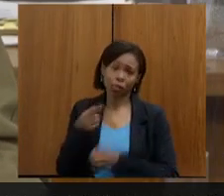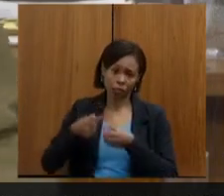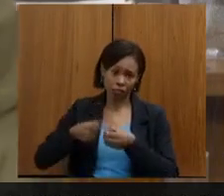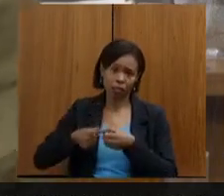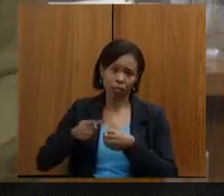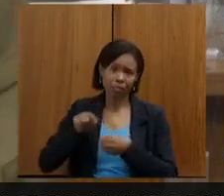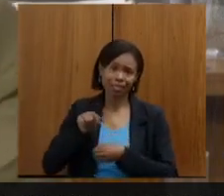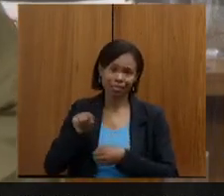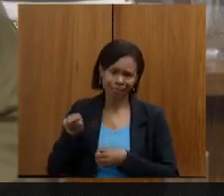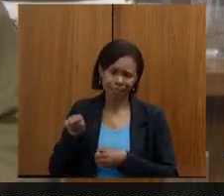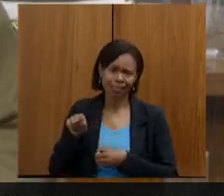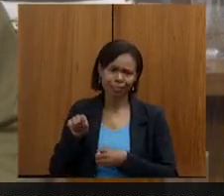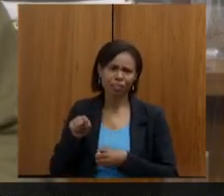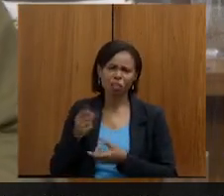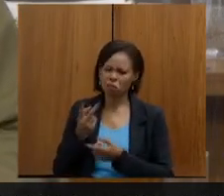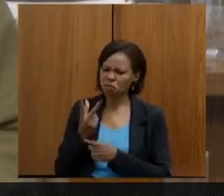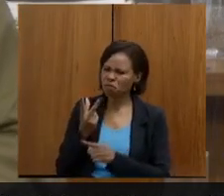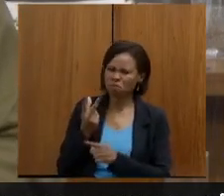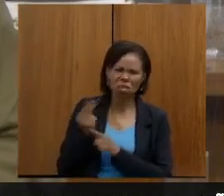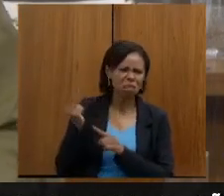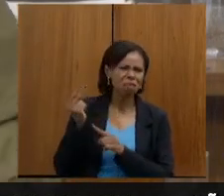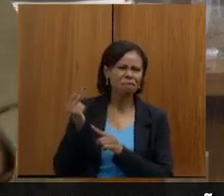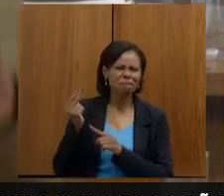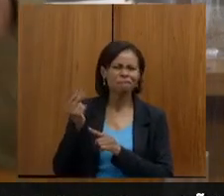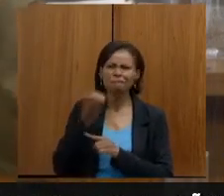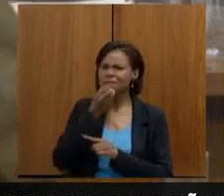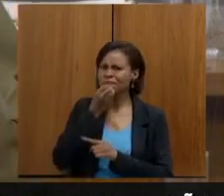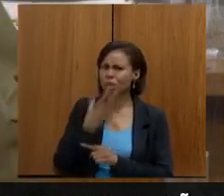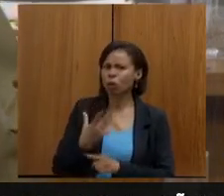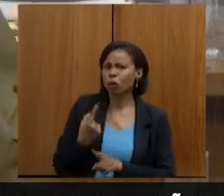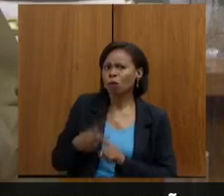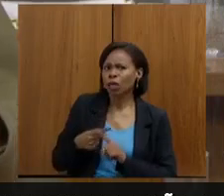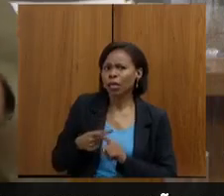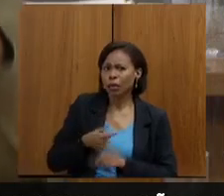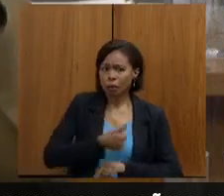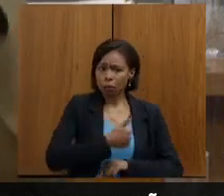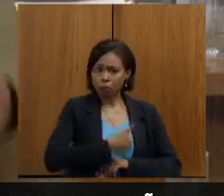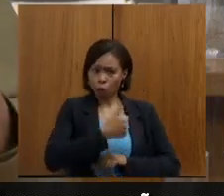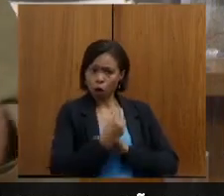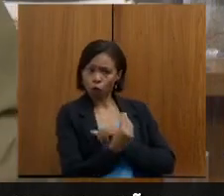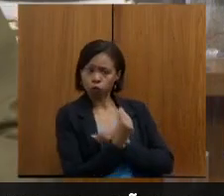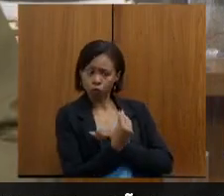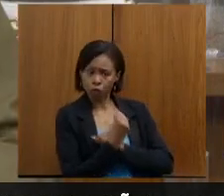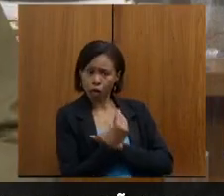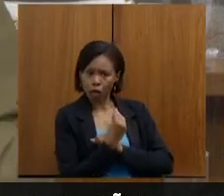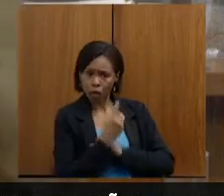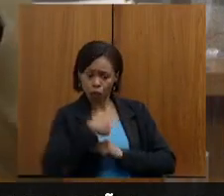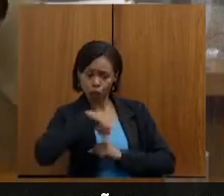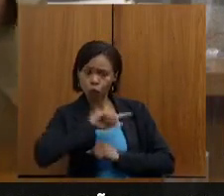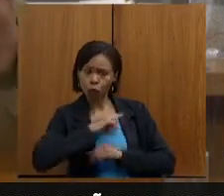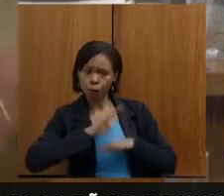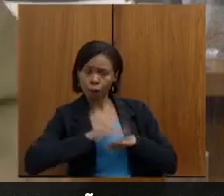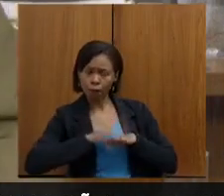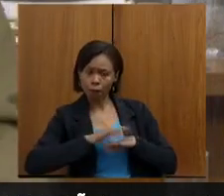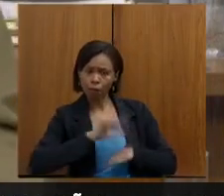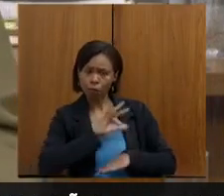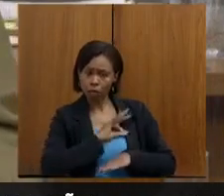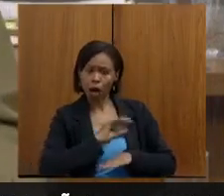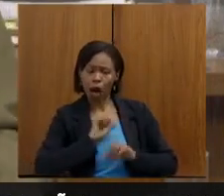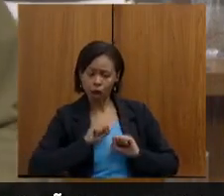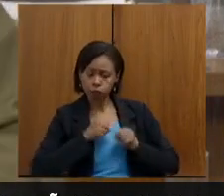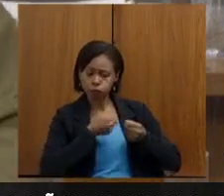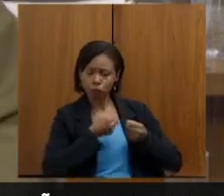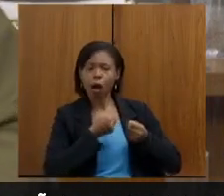é coroado de sucesso porque ao cuidar de nós né nos fortalecendo a gente tem condição de dar